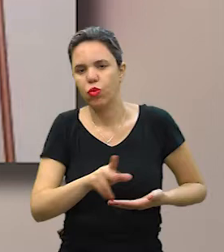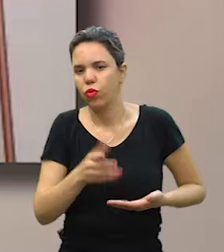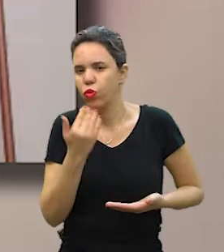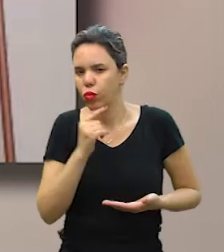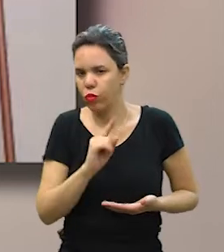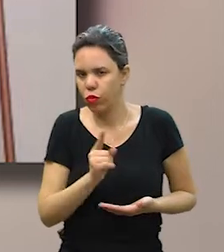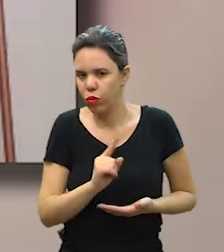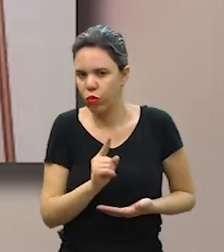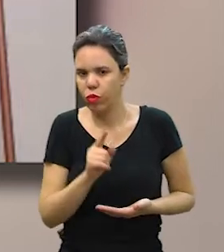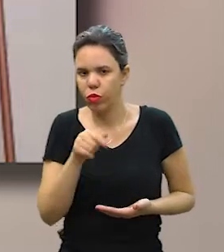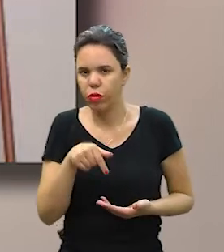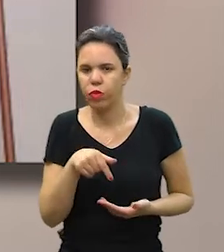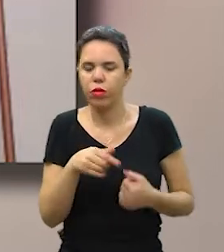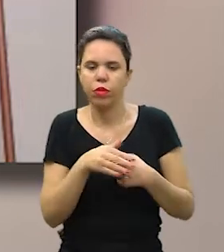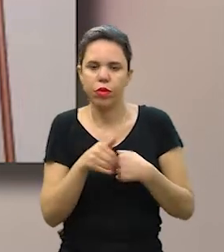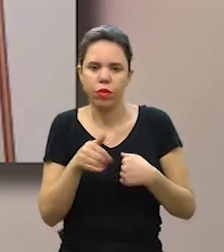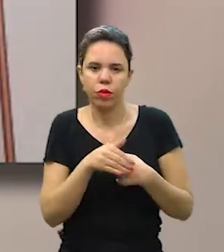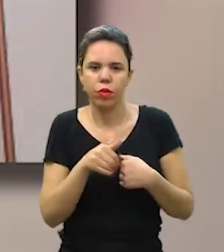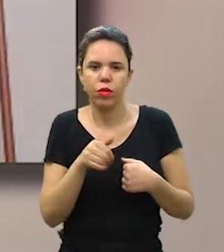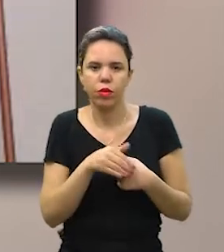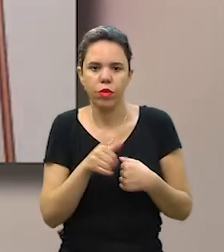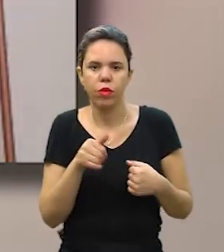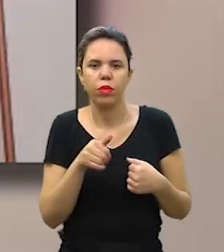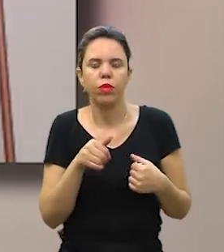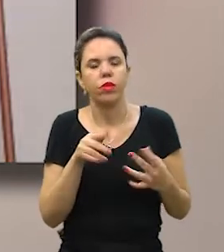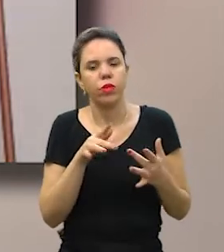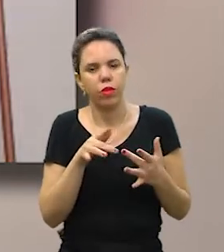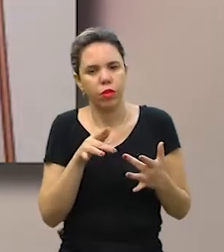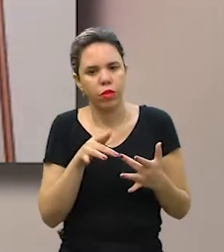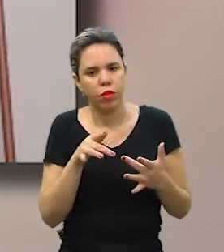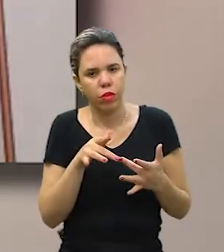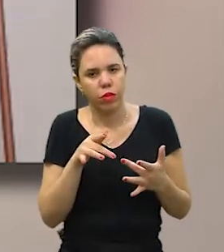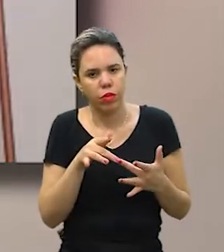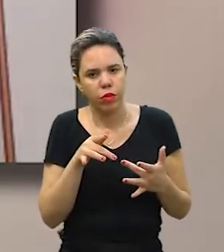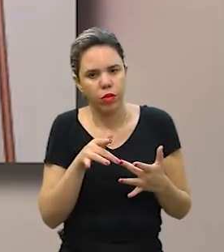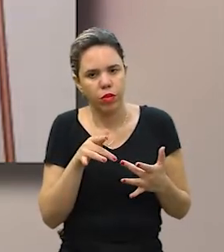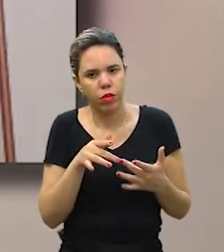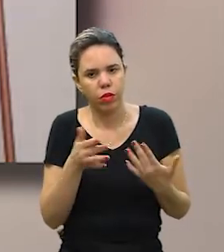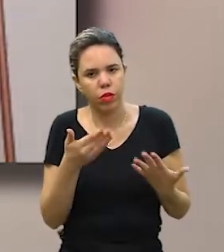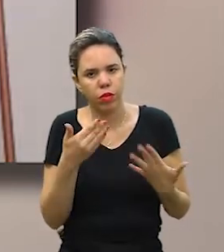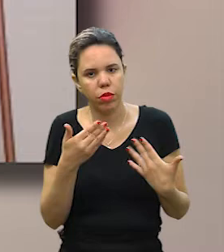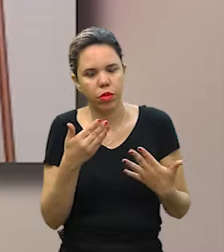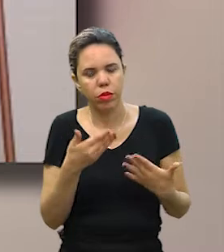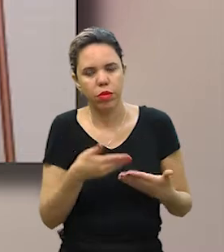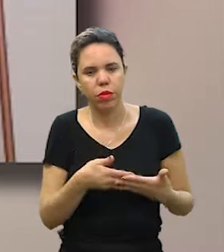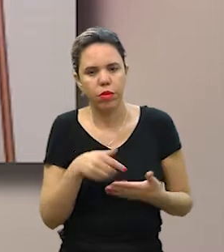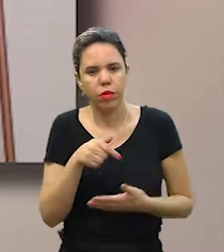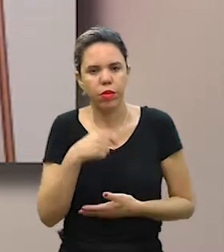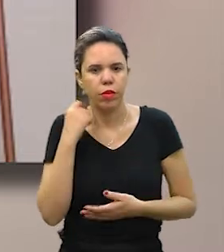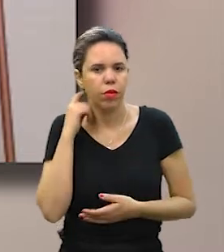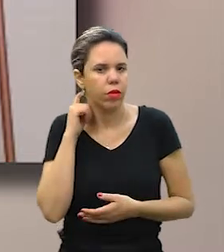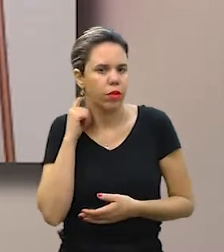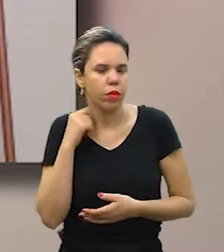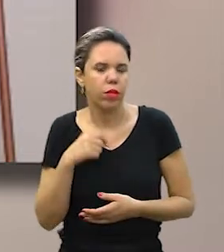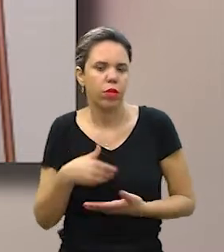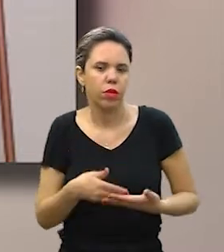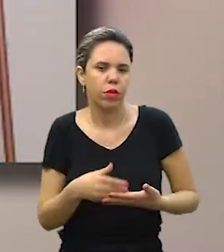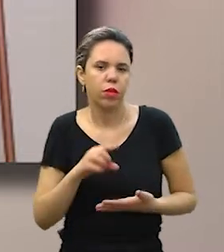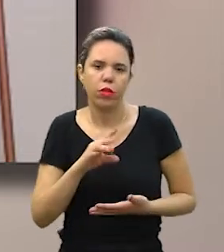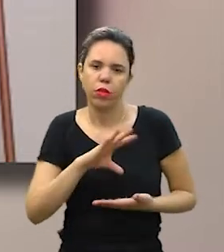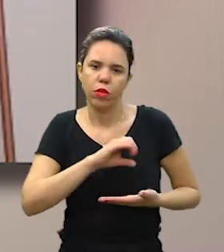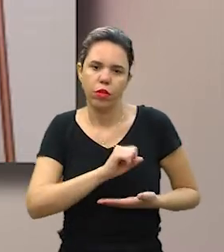só alimento, o peito é carinho, ele é conforto, ele é aconchego para esse bebê. Então, nem sempre o bebê